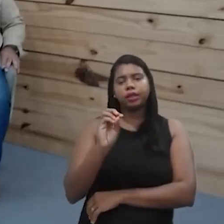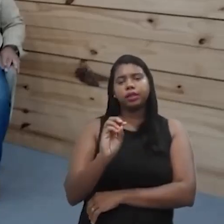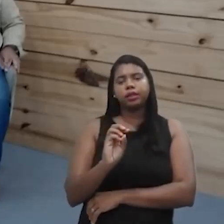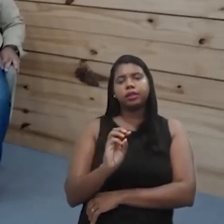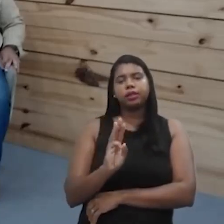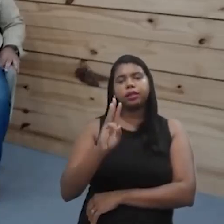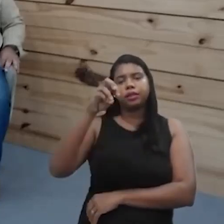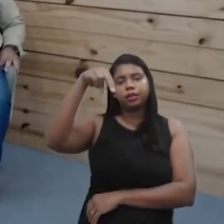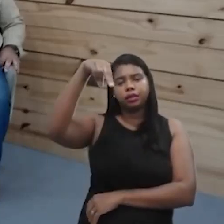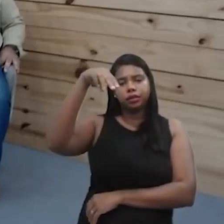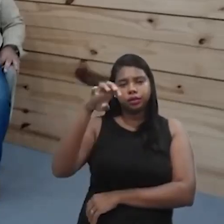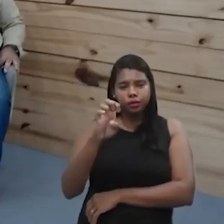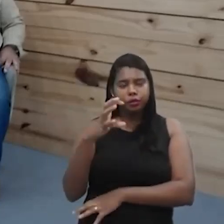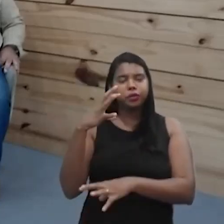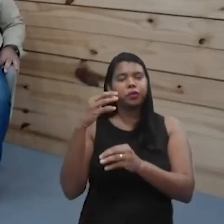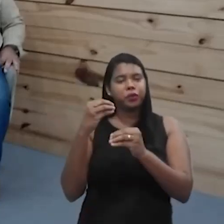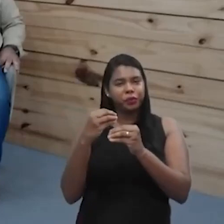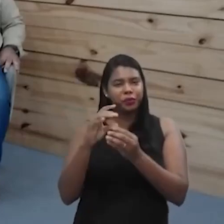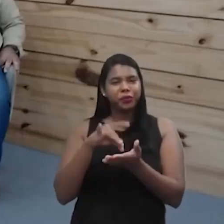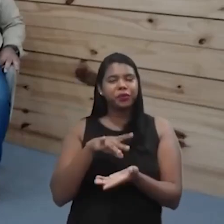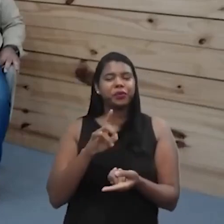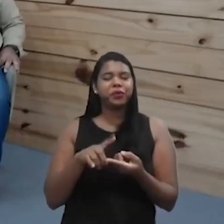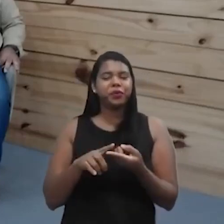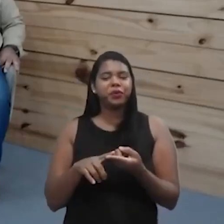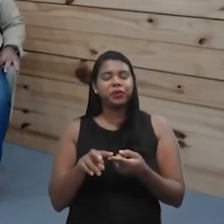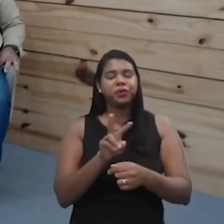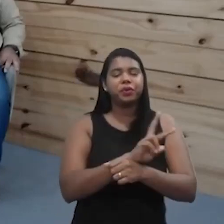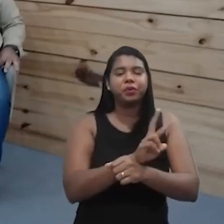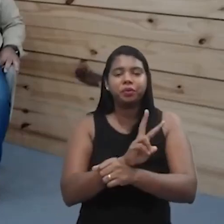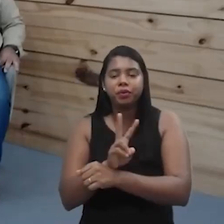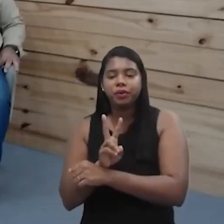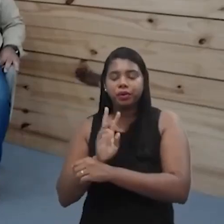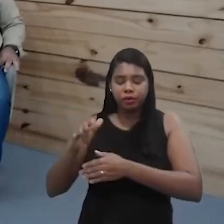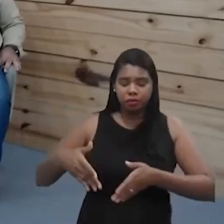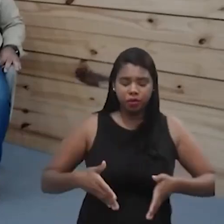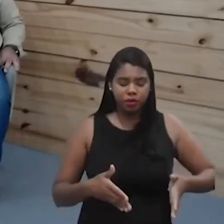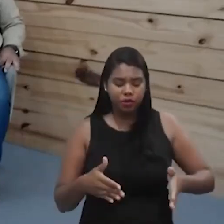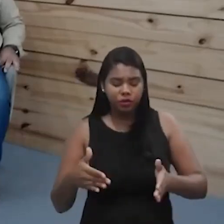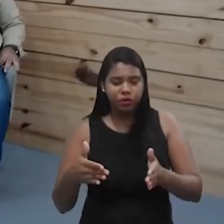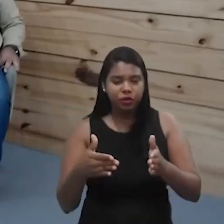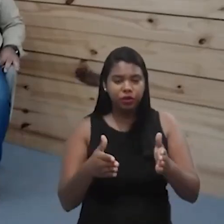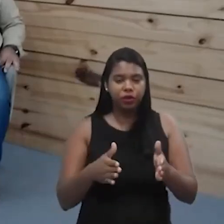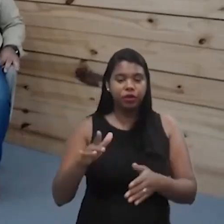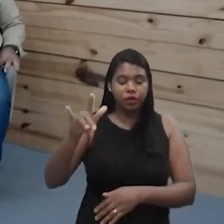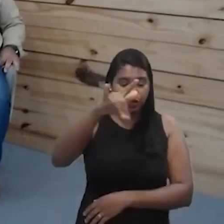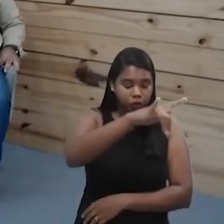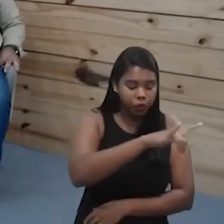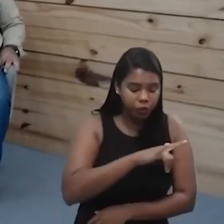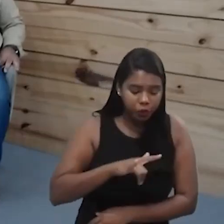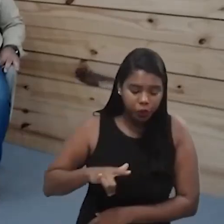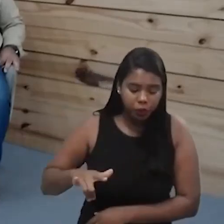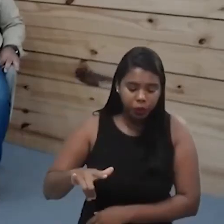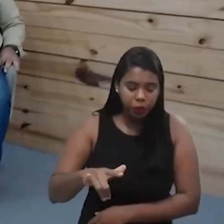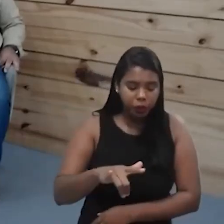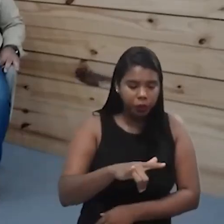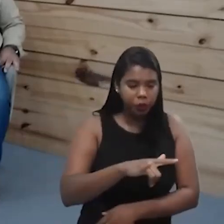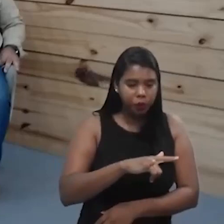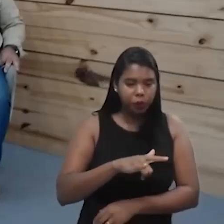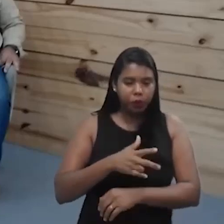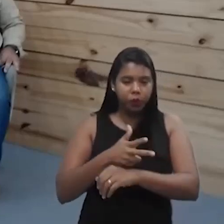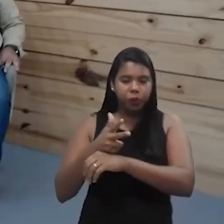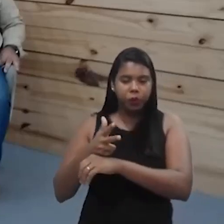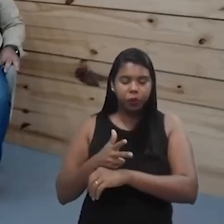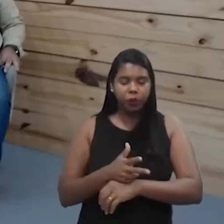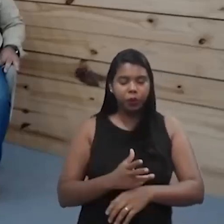utiliza também para afluentes, para fazer monitoramento de rio, de afluentes, jogos